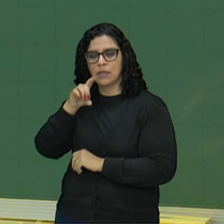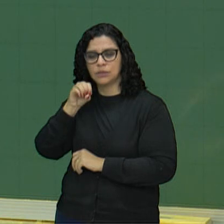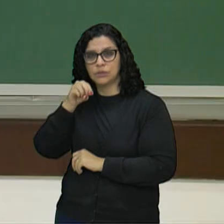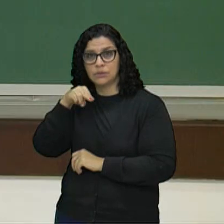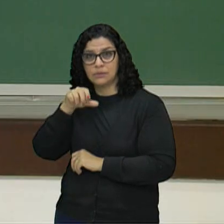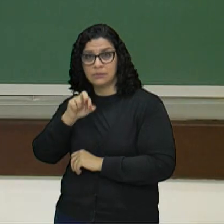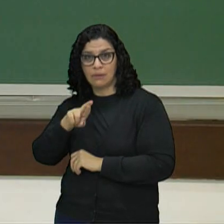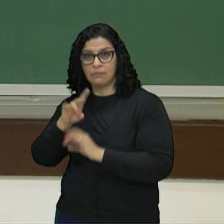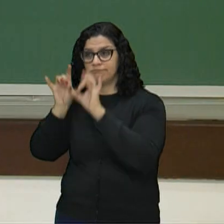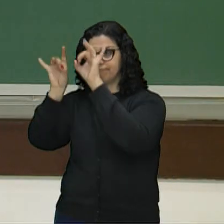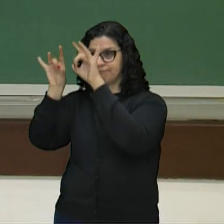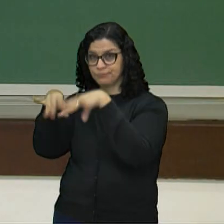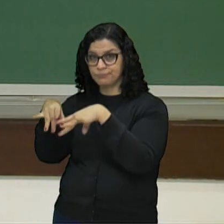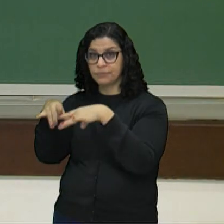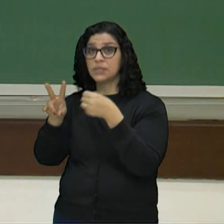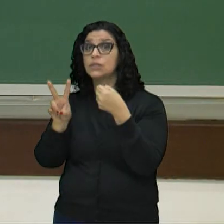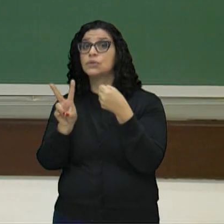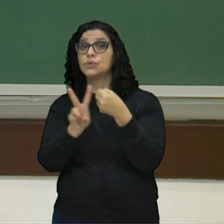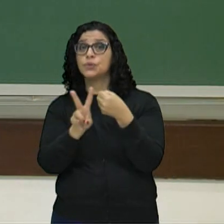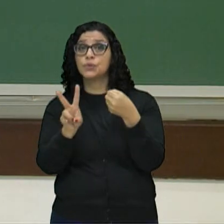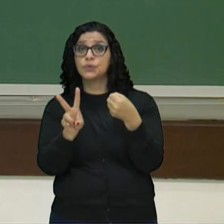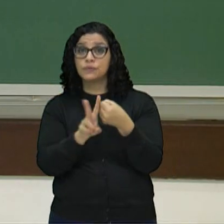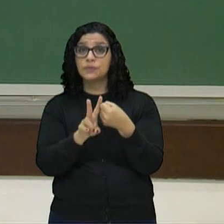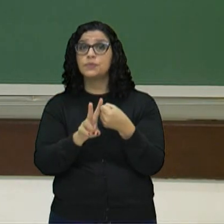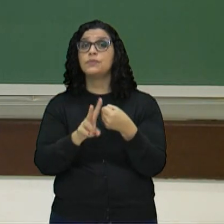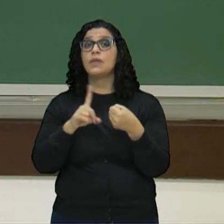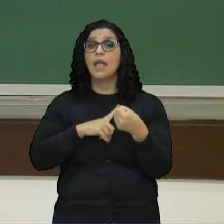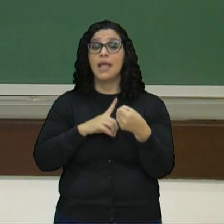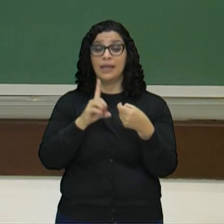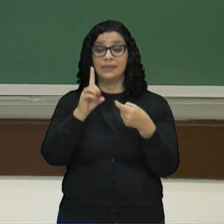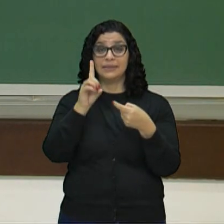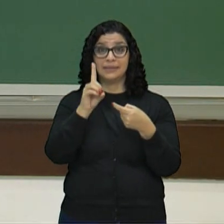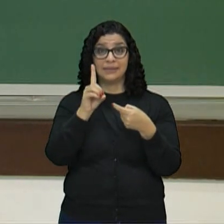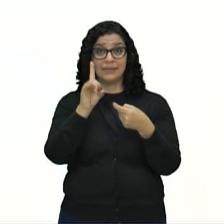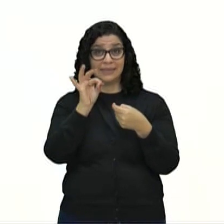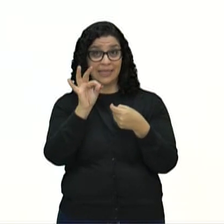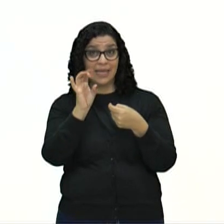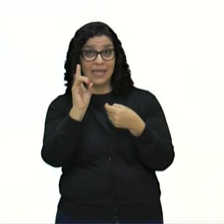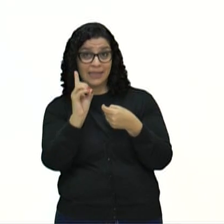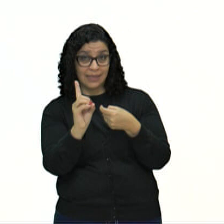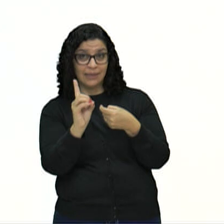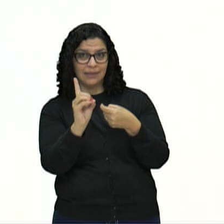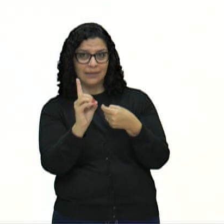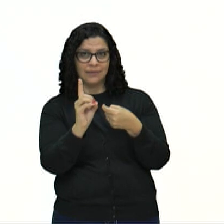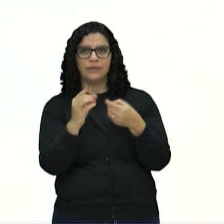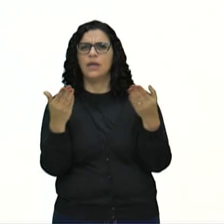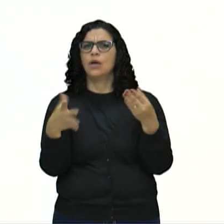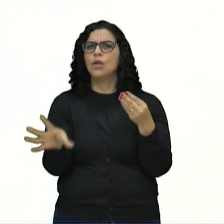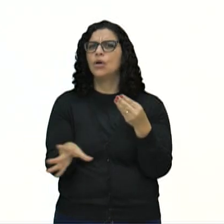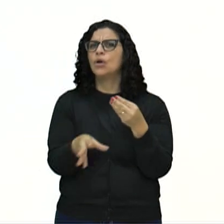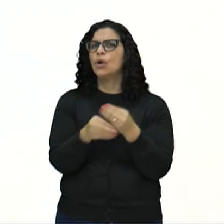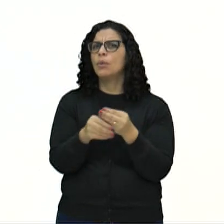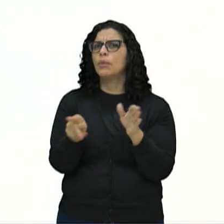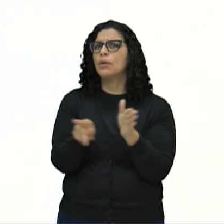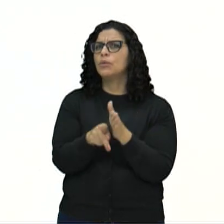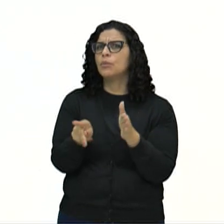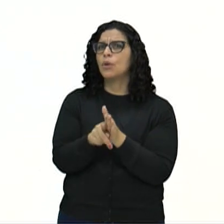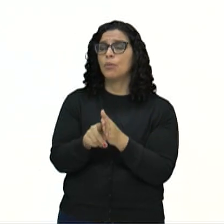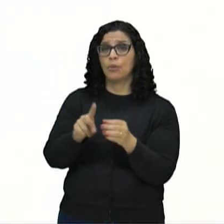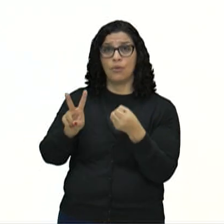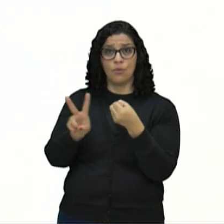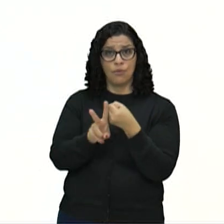verbo abandonar, ele é um verbo transitivo direto. E o que complementa esse